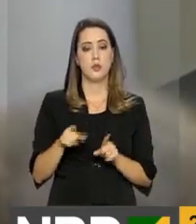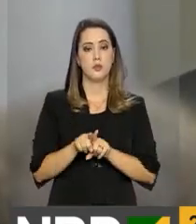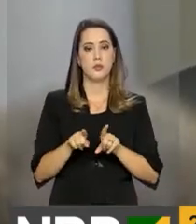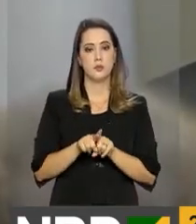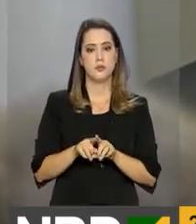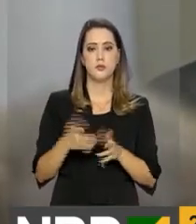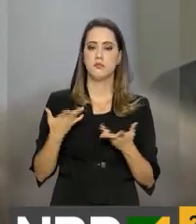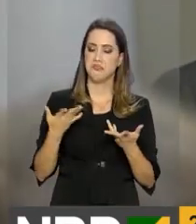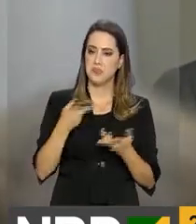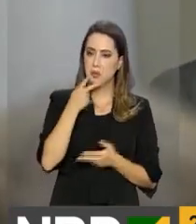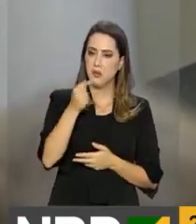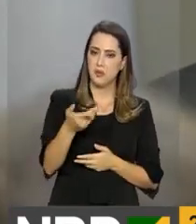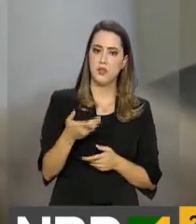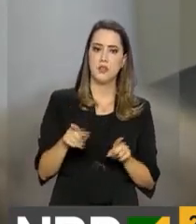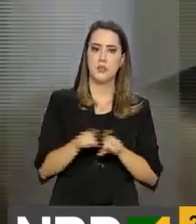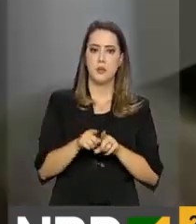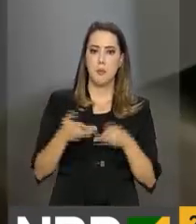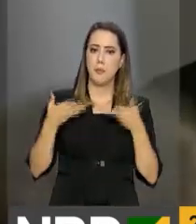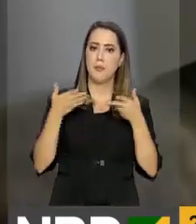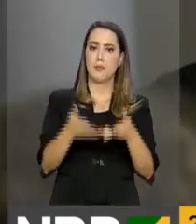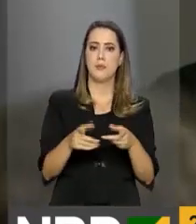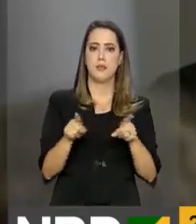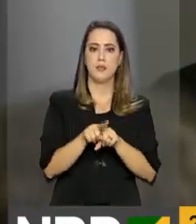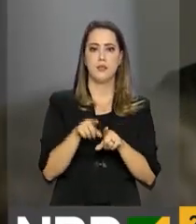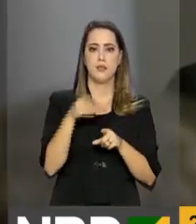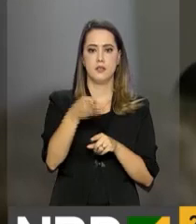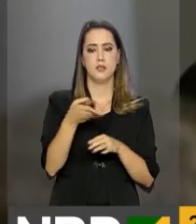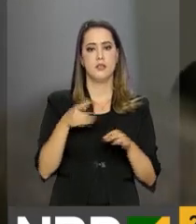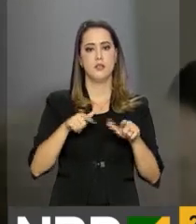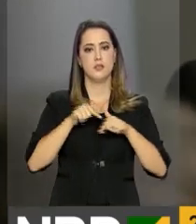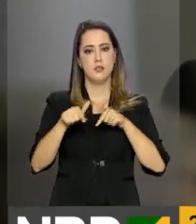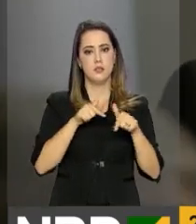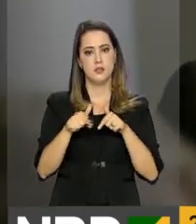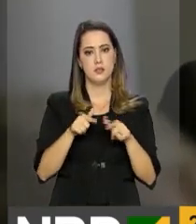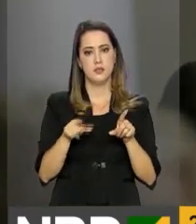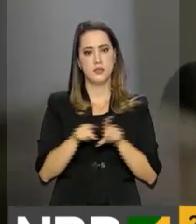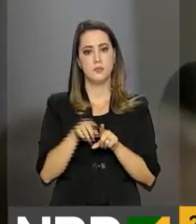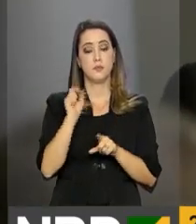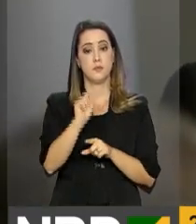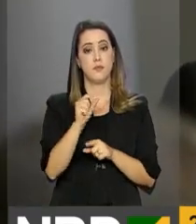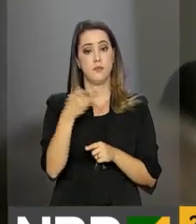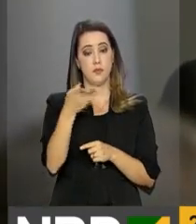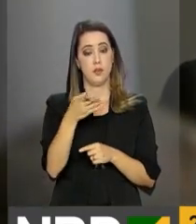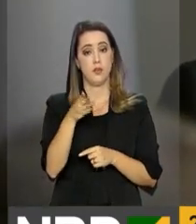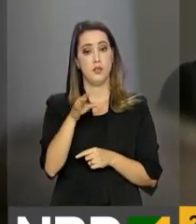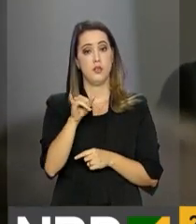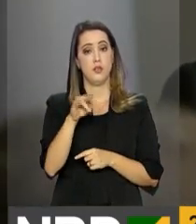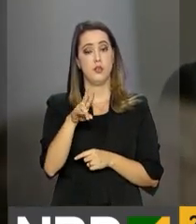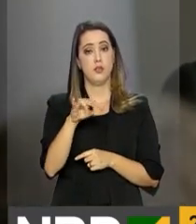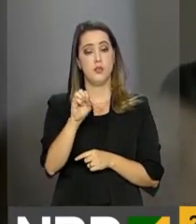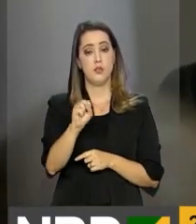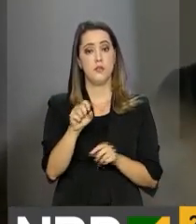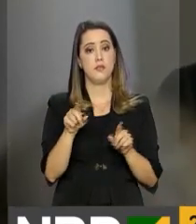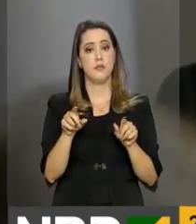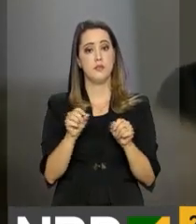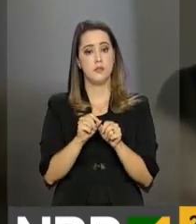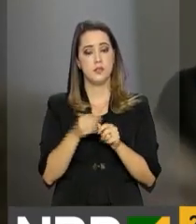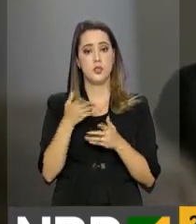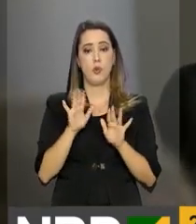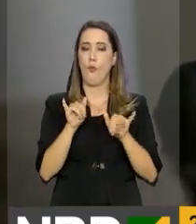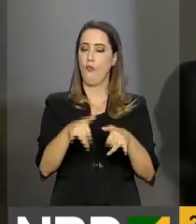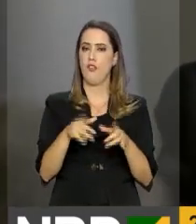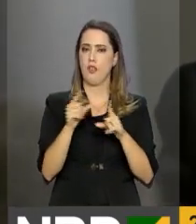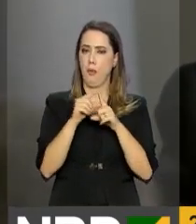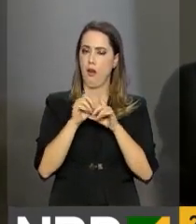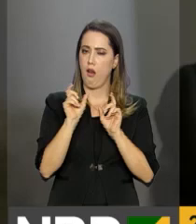permite, entusiasmá-lo e, se me permite, participar desse trabalho que o Ives faz, né? Então, meus amigos, a última palavra que quero